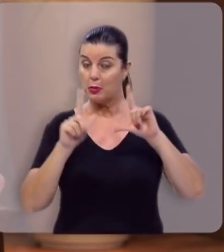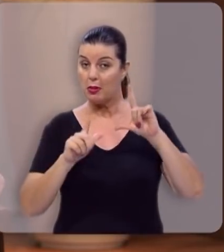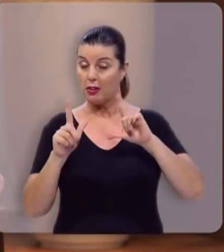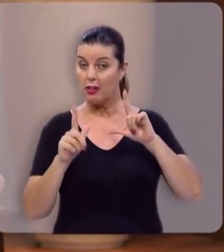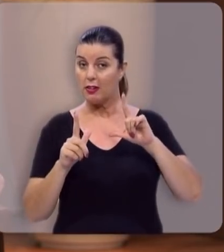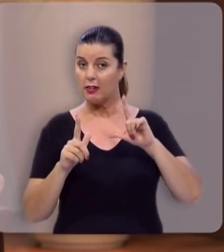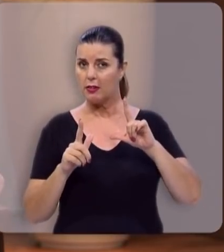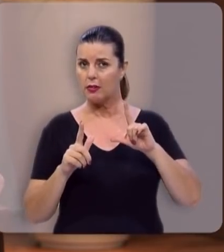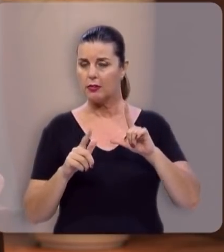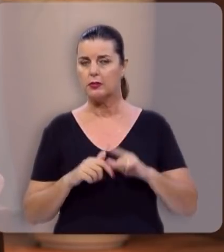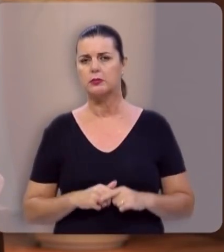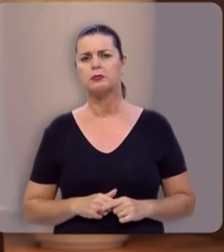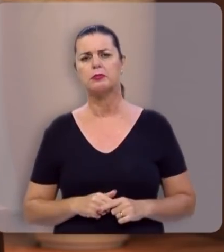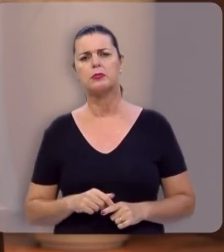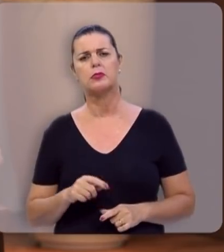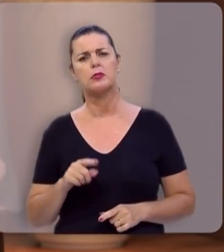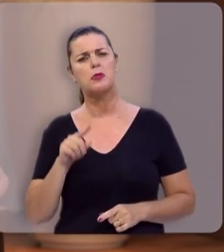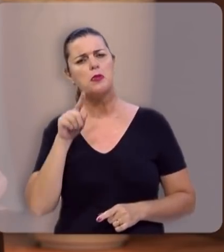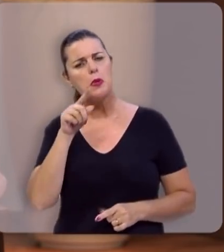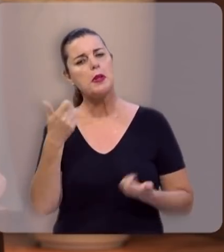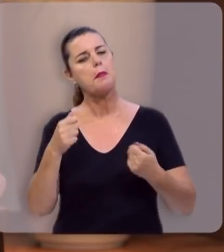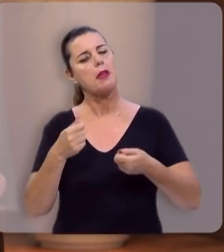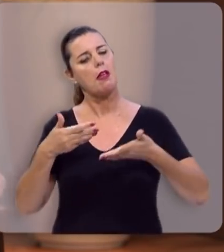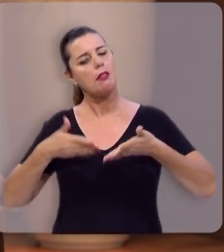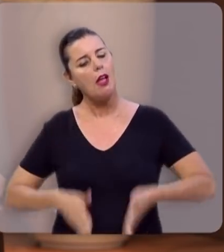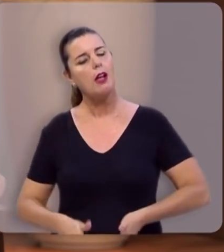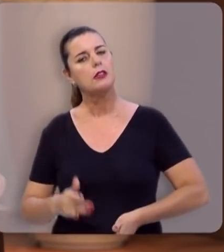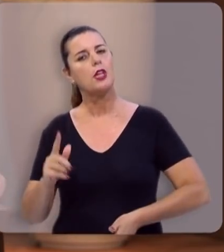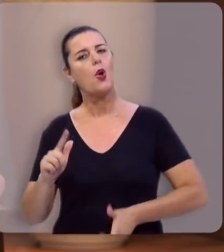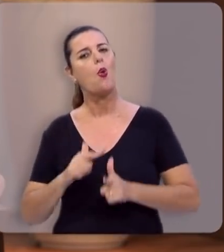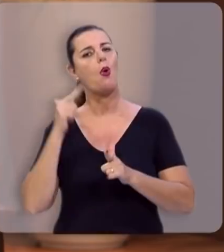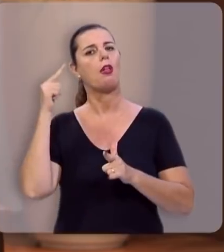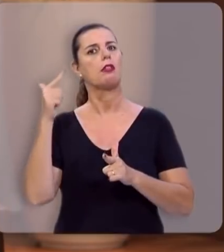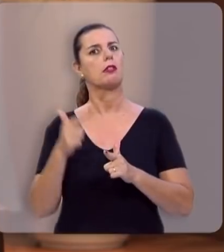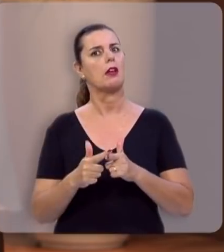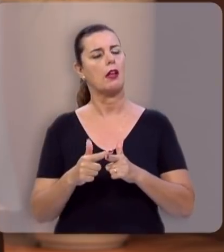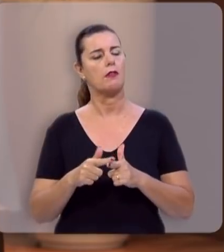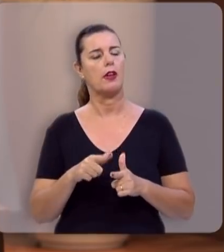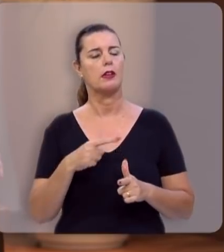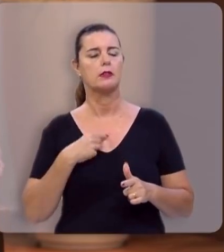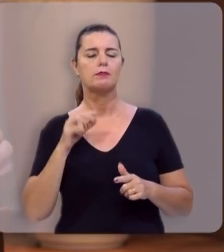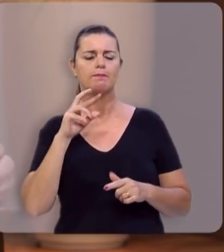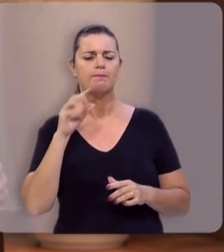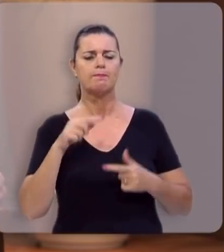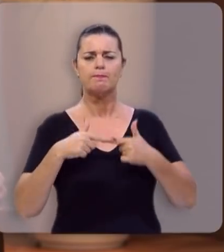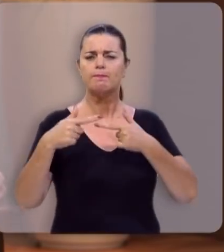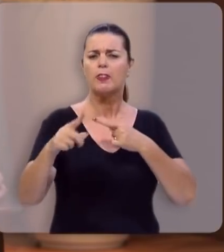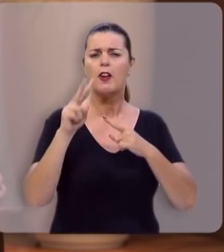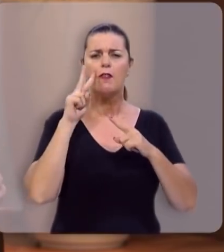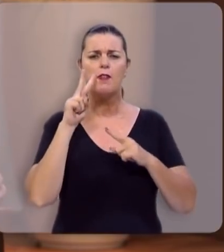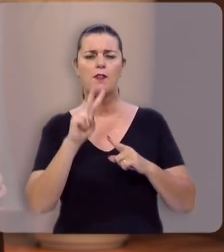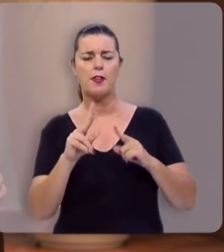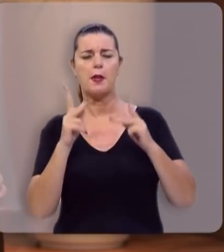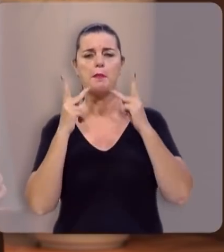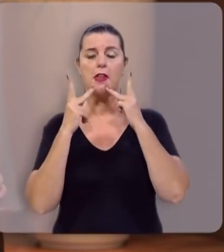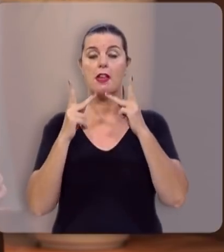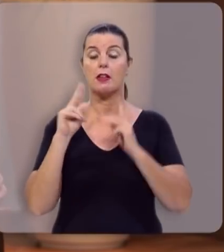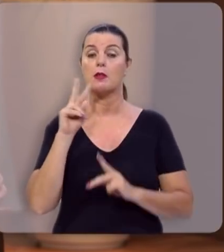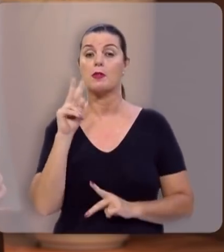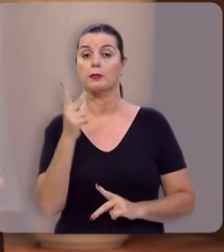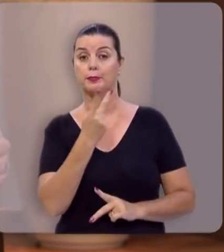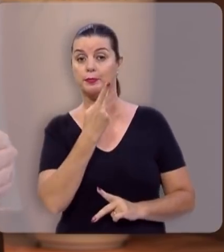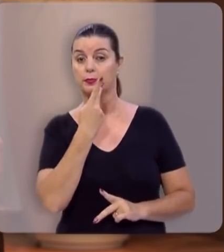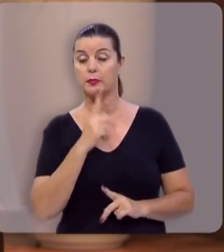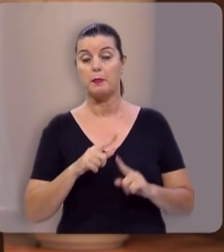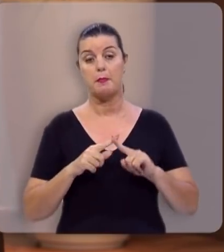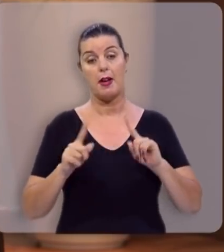de hoje é Importa-vos nascer de novo, e daqui a pouquinho você vai ouvir a mensagem com o reverendo Hernandes Dias